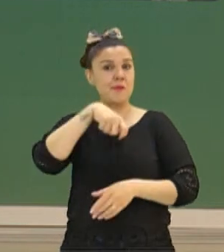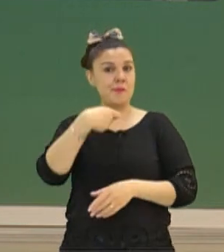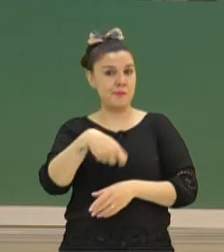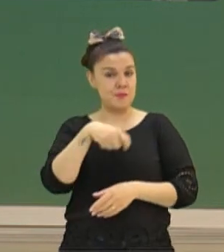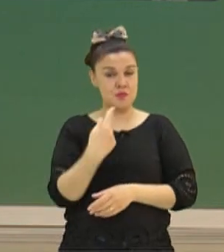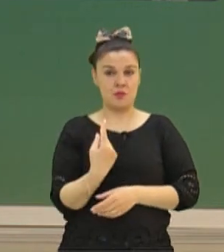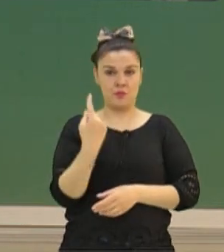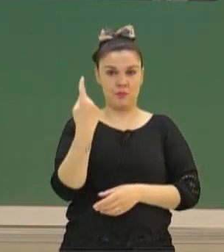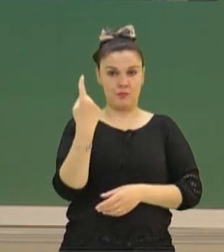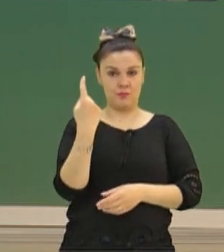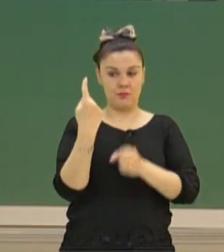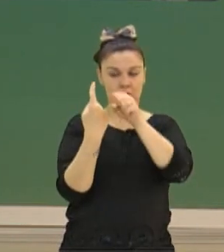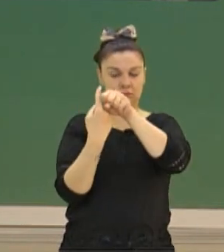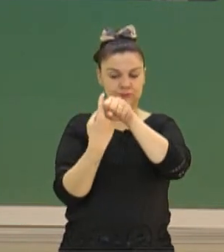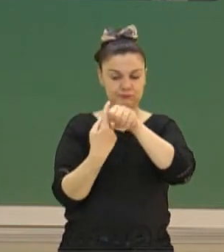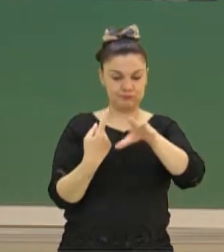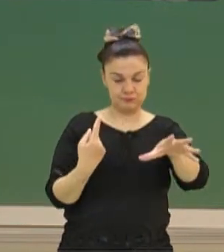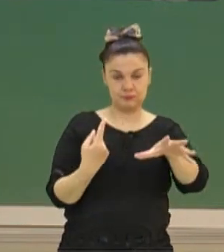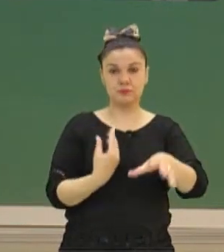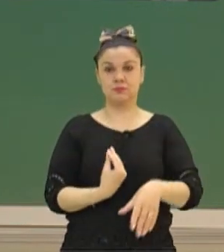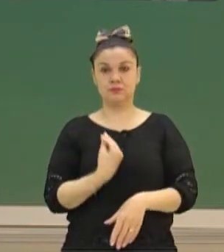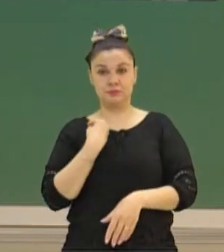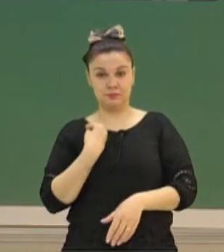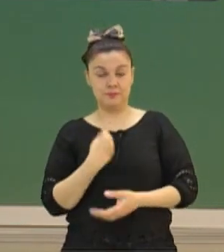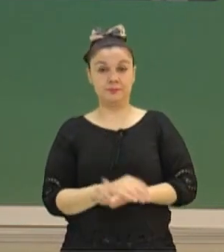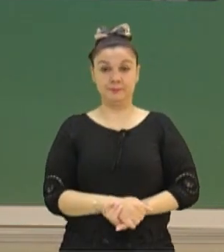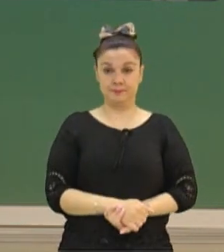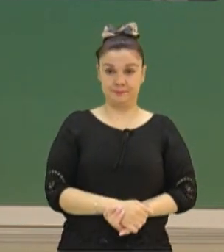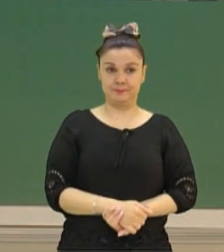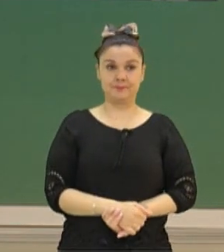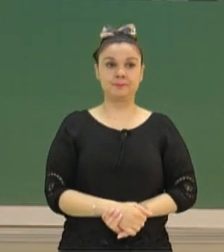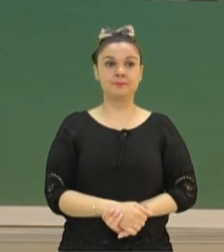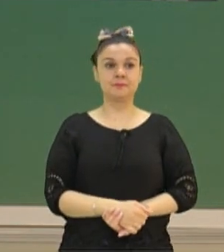menos um, para daí surgir outro ser vivo.